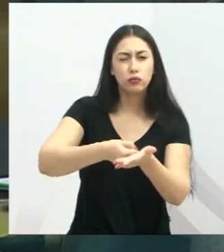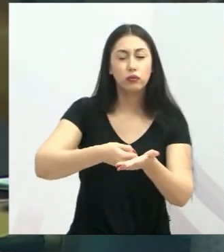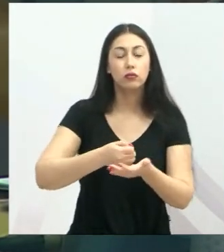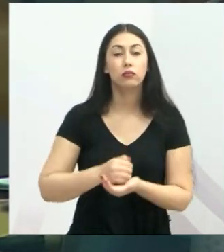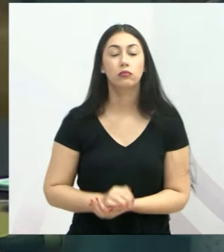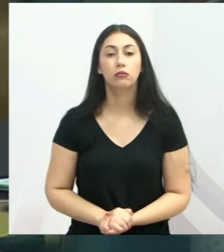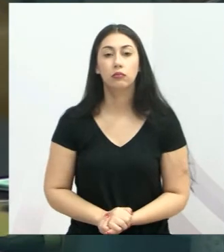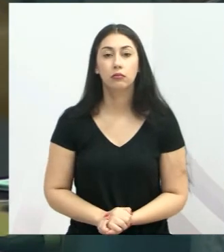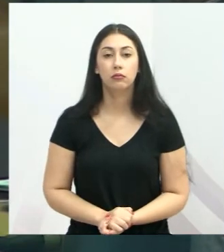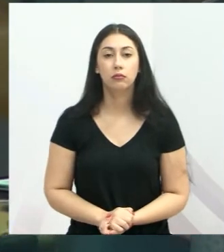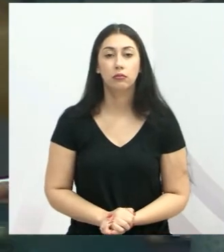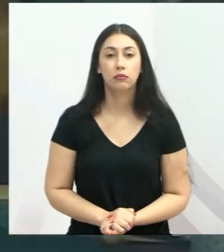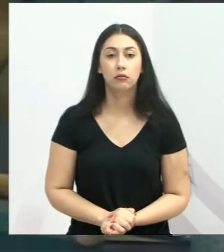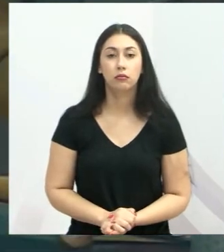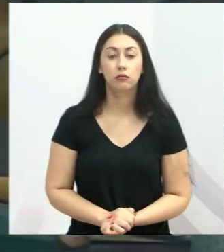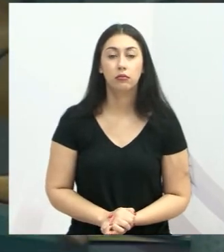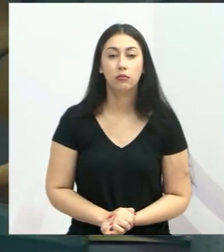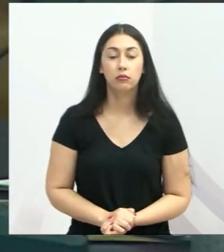necessárias.